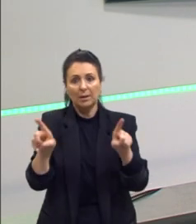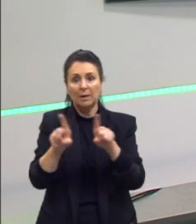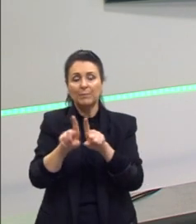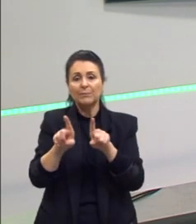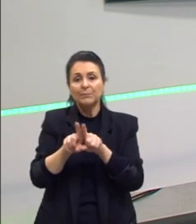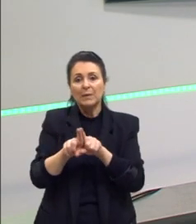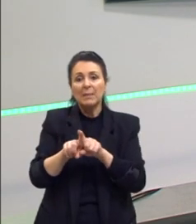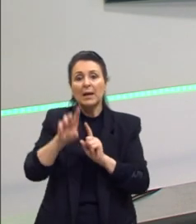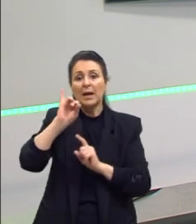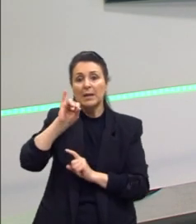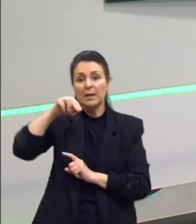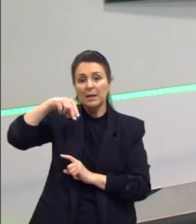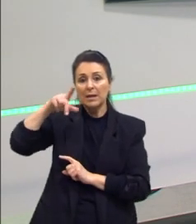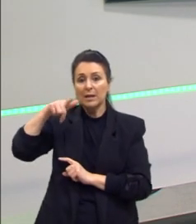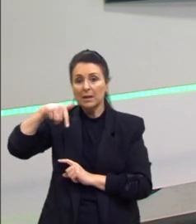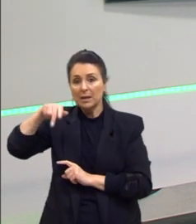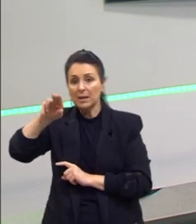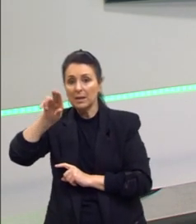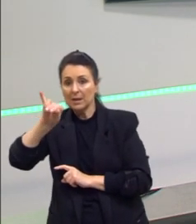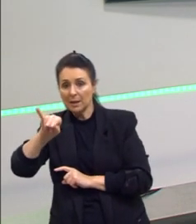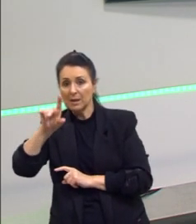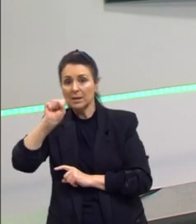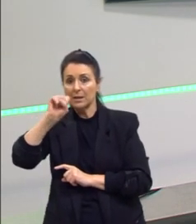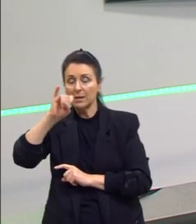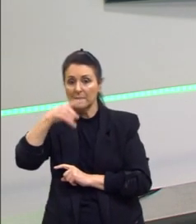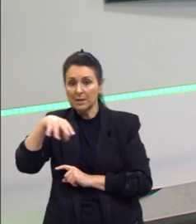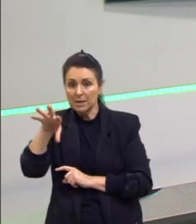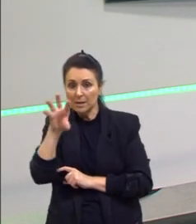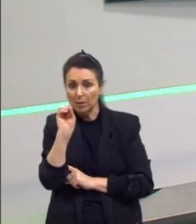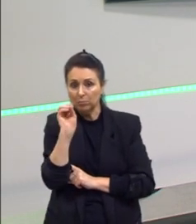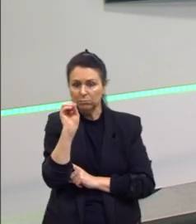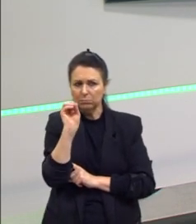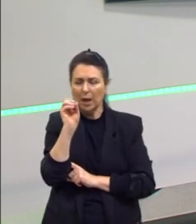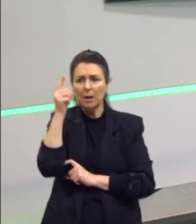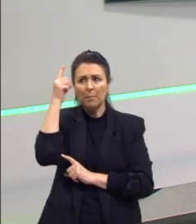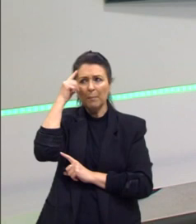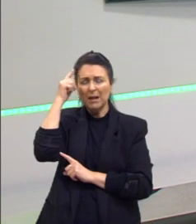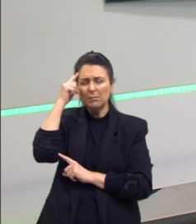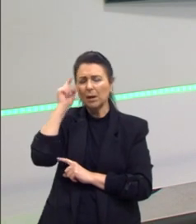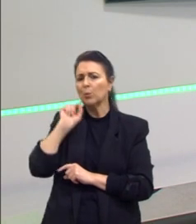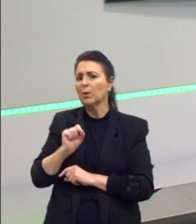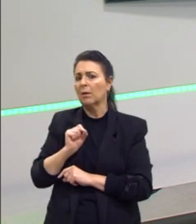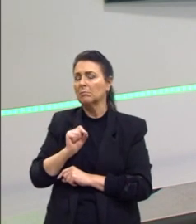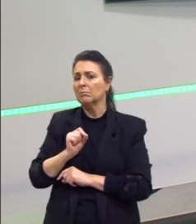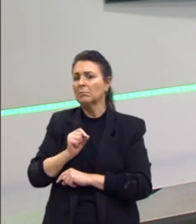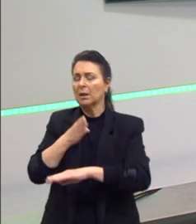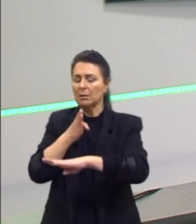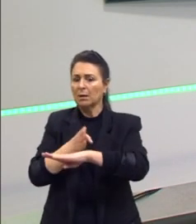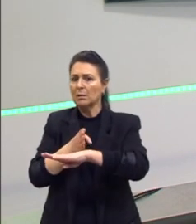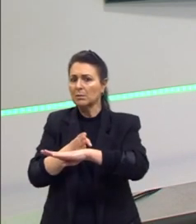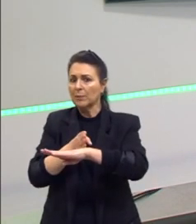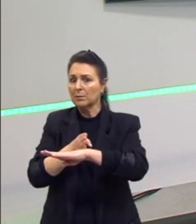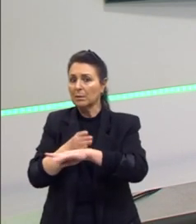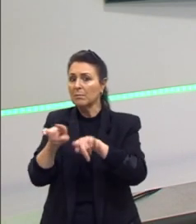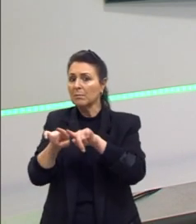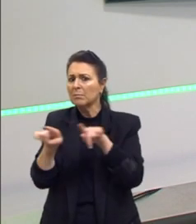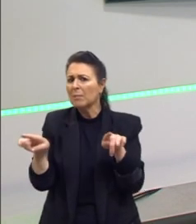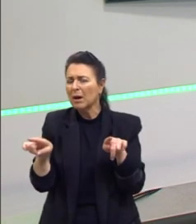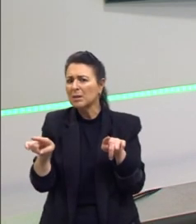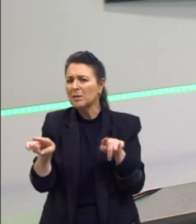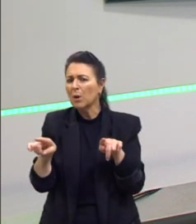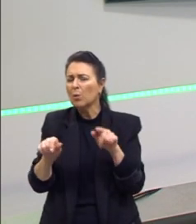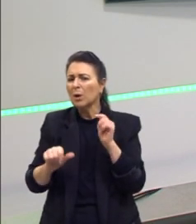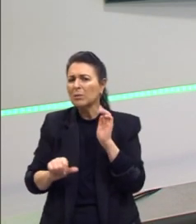inquisição Às vezes a gente fala da Inquisição e pensa na Idade Média né A inquisição as intensificou